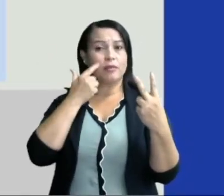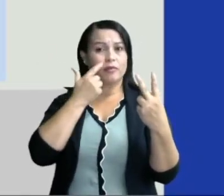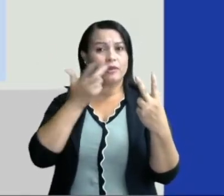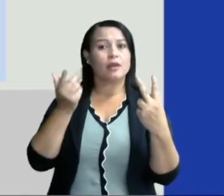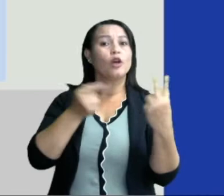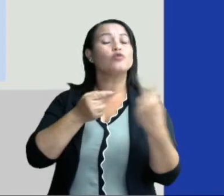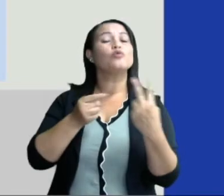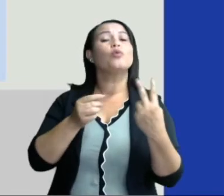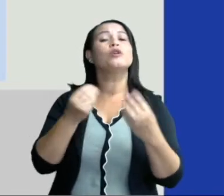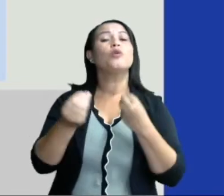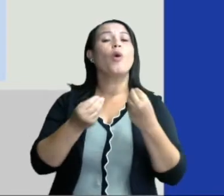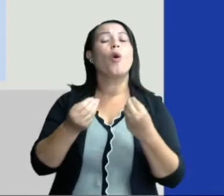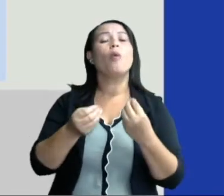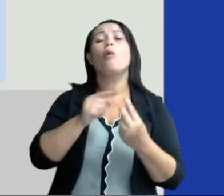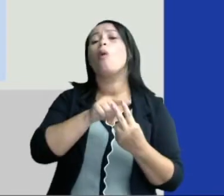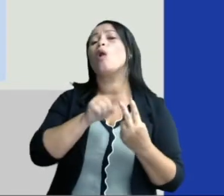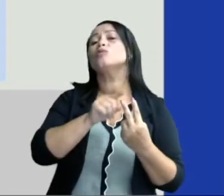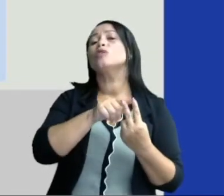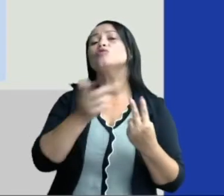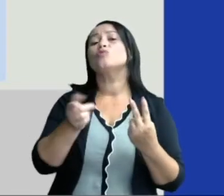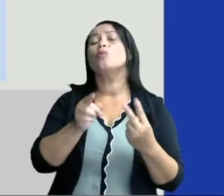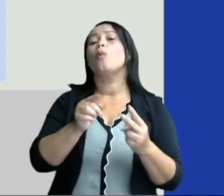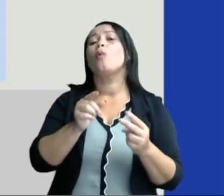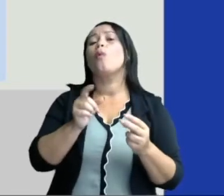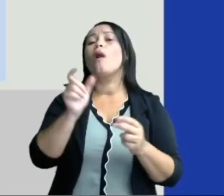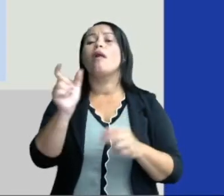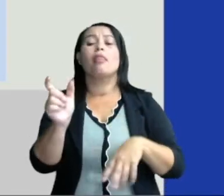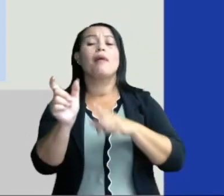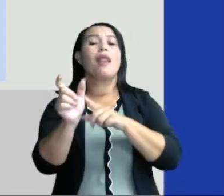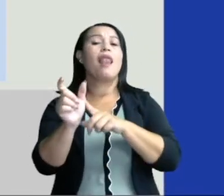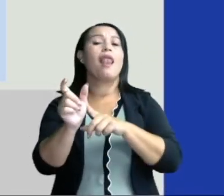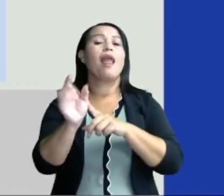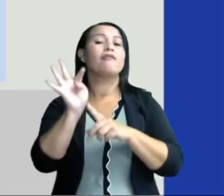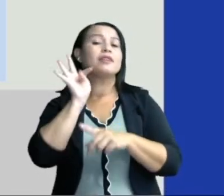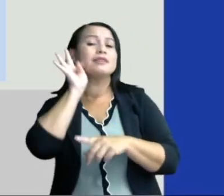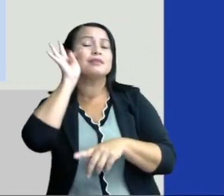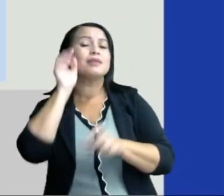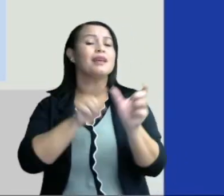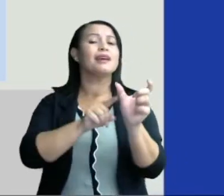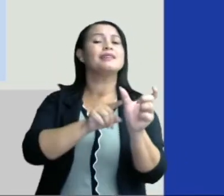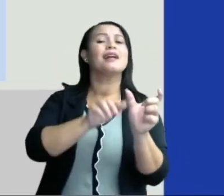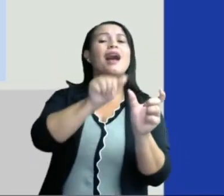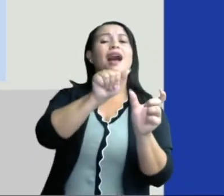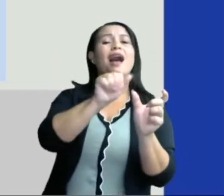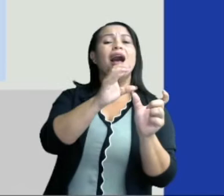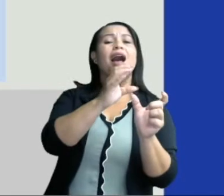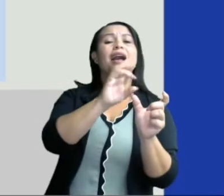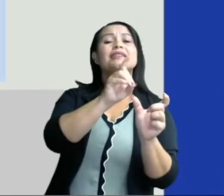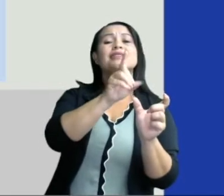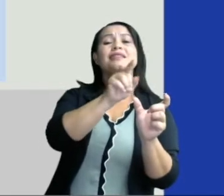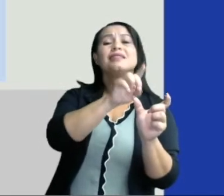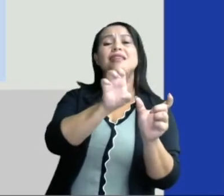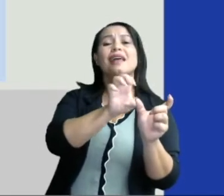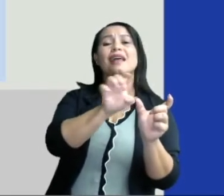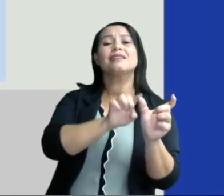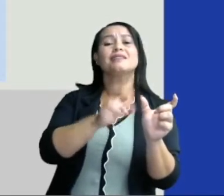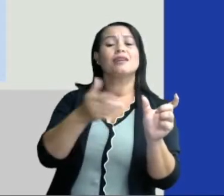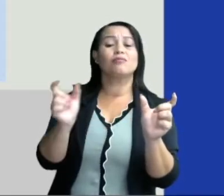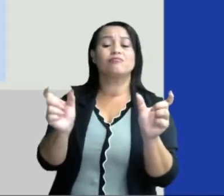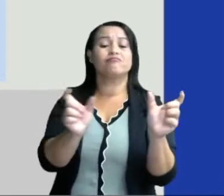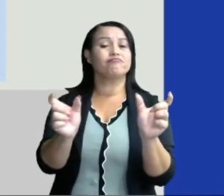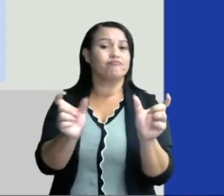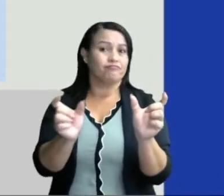formada? De qual palavra é formada a palavra timidez? E de qual palavra é formada a palavra